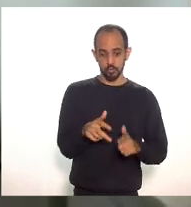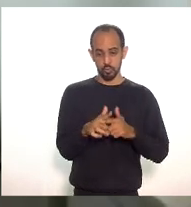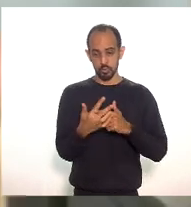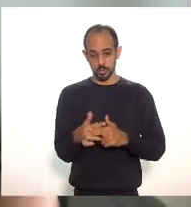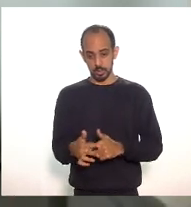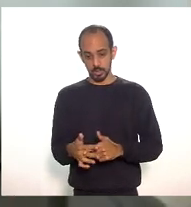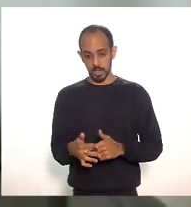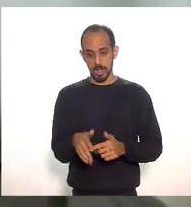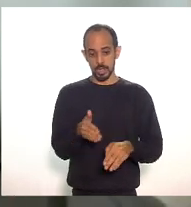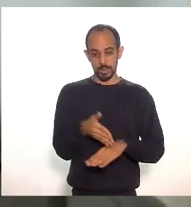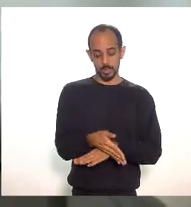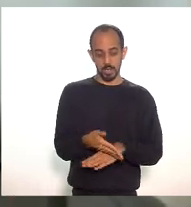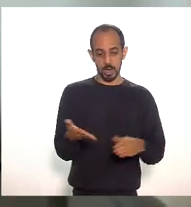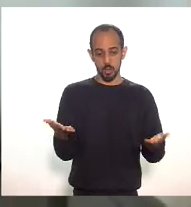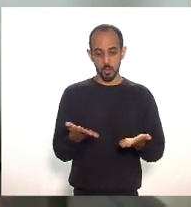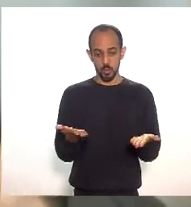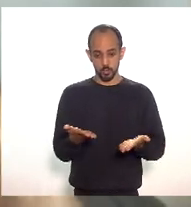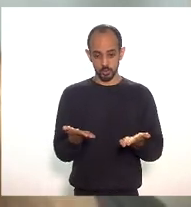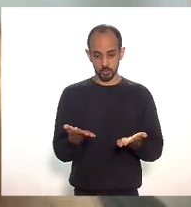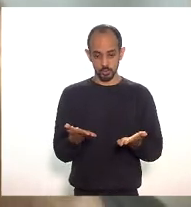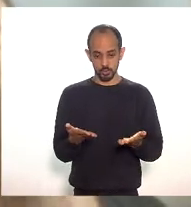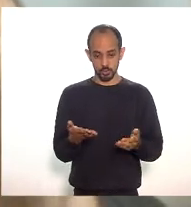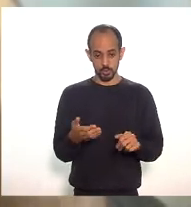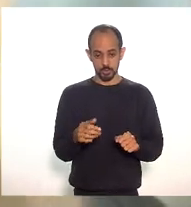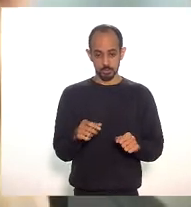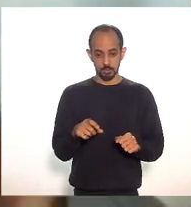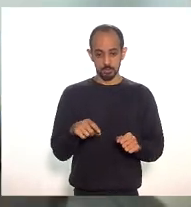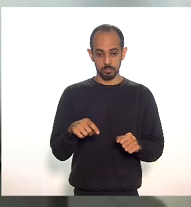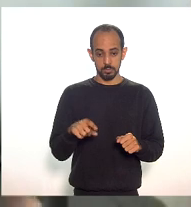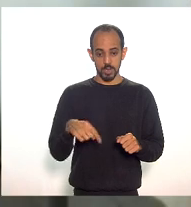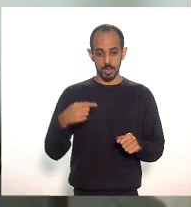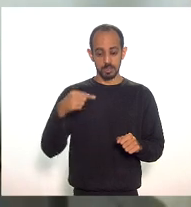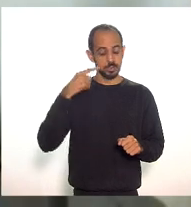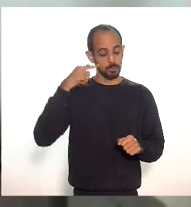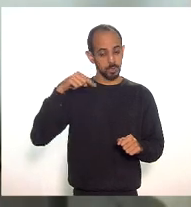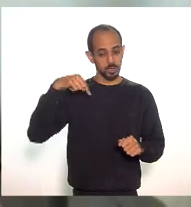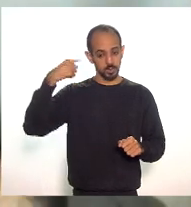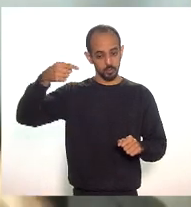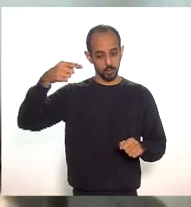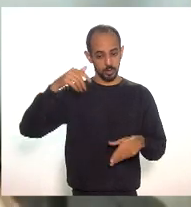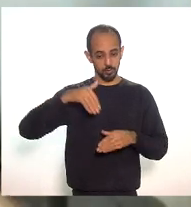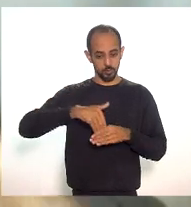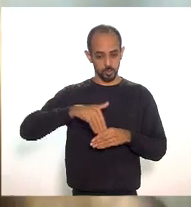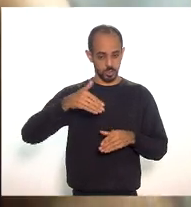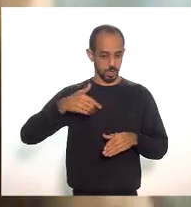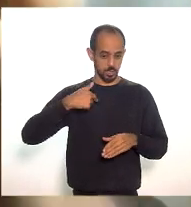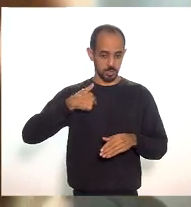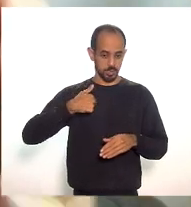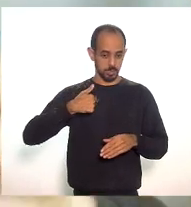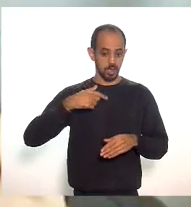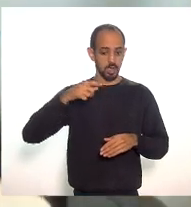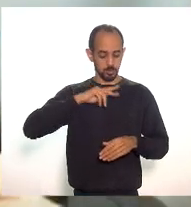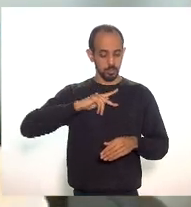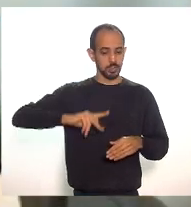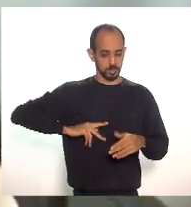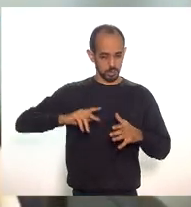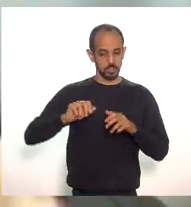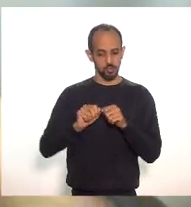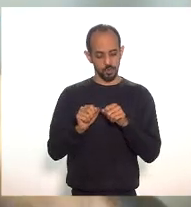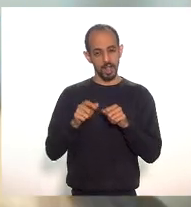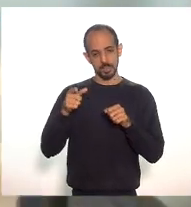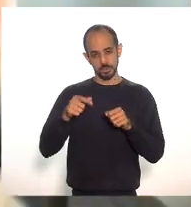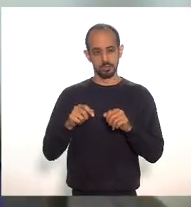e hoje é para ir para a falta que só a semana que vem quem faz falta não foi o